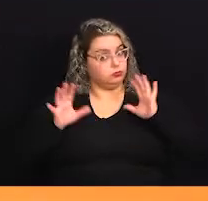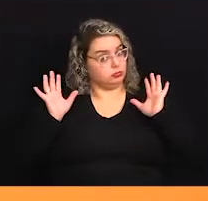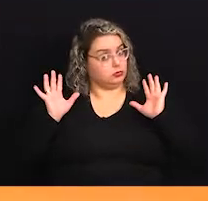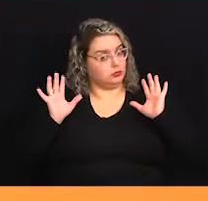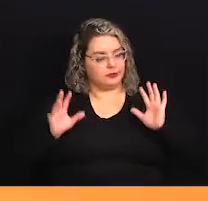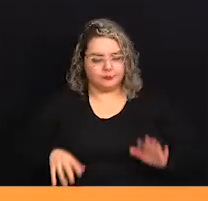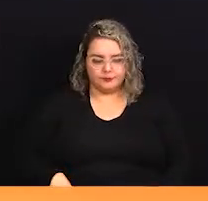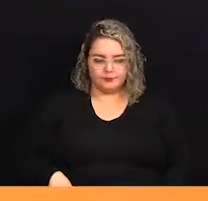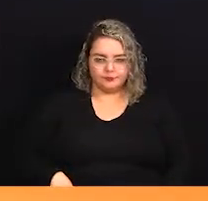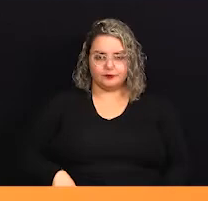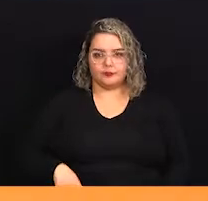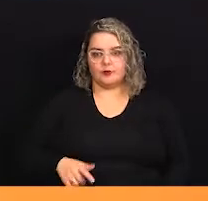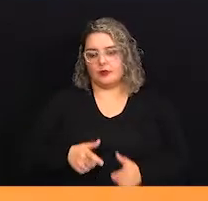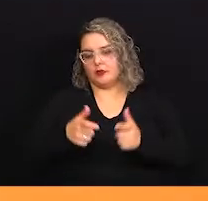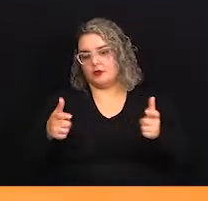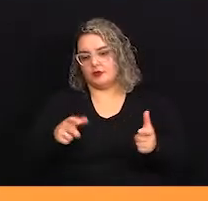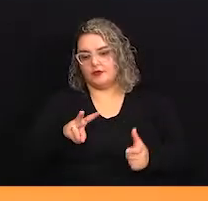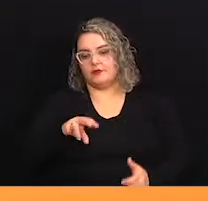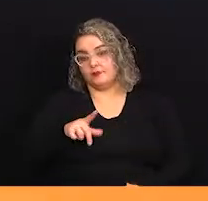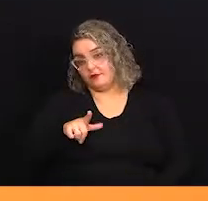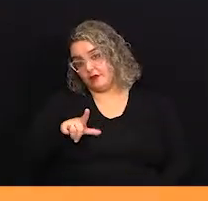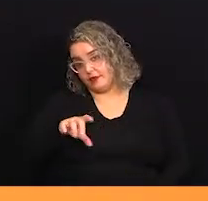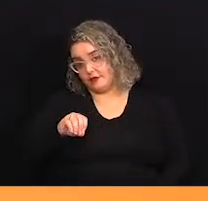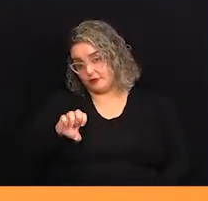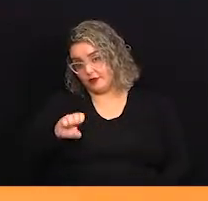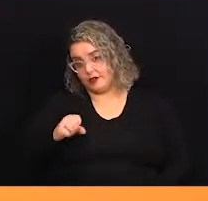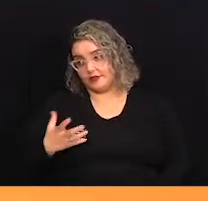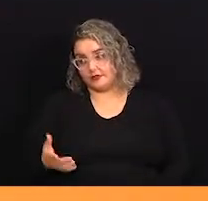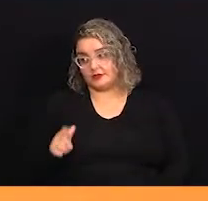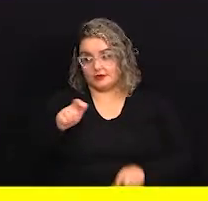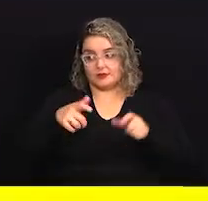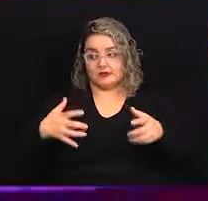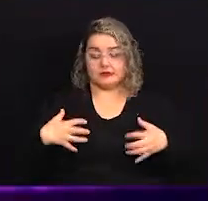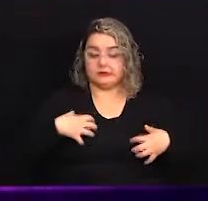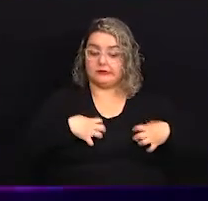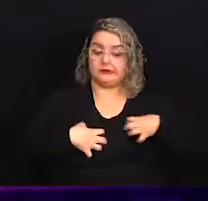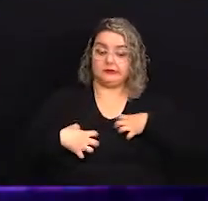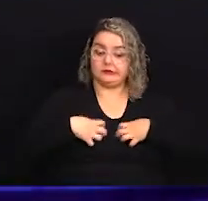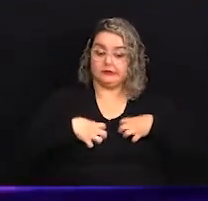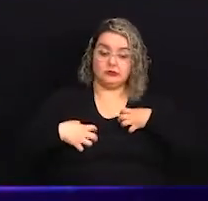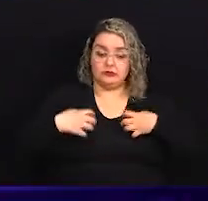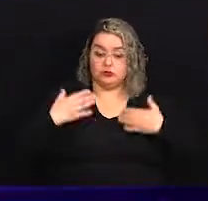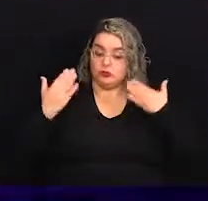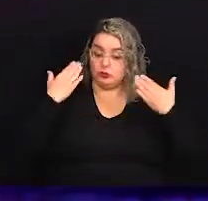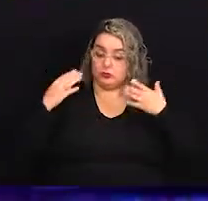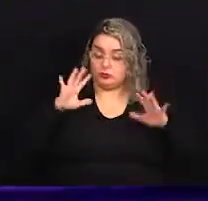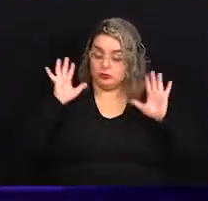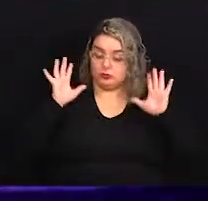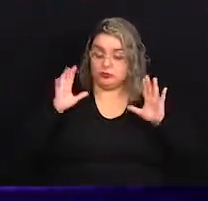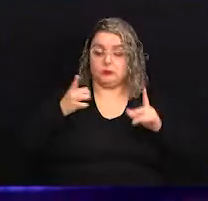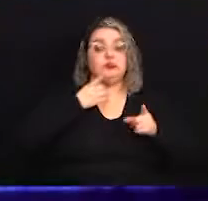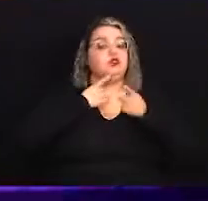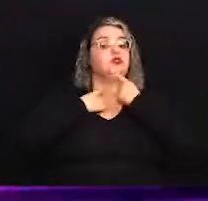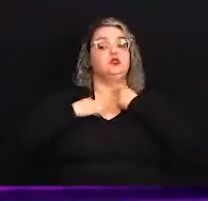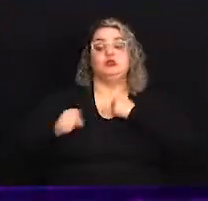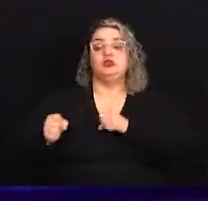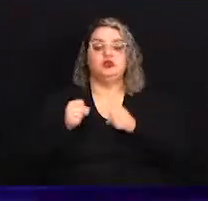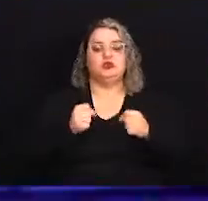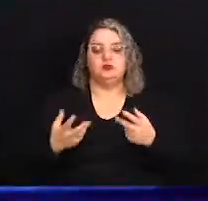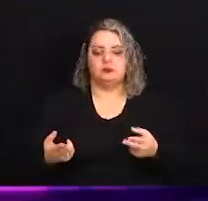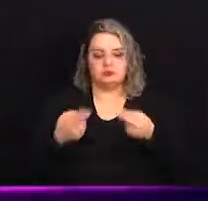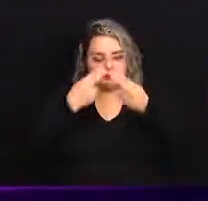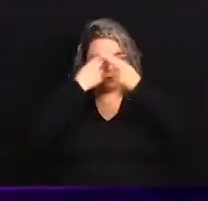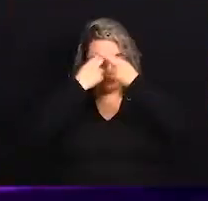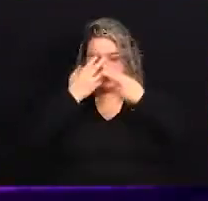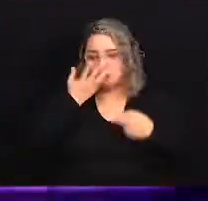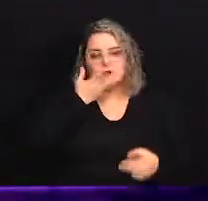todos os vilões aí são, né? Se for pegar os grandes vilões da nossa era, são pessoas que são atormentadas aí por um desejo de poder que acaba vindo de